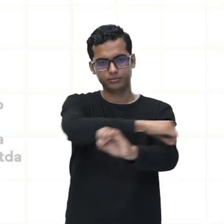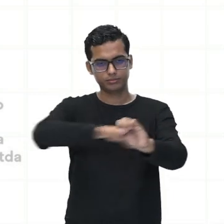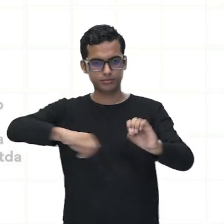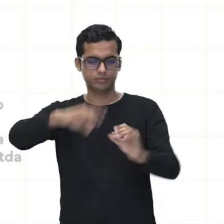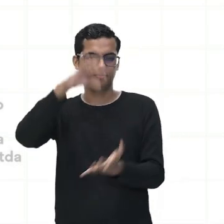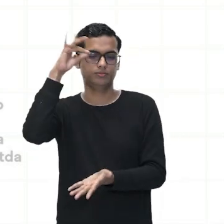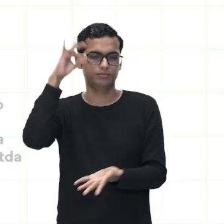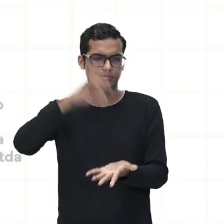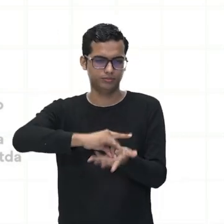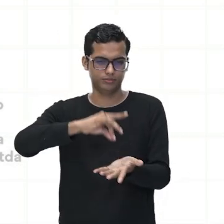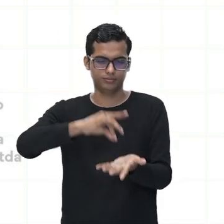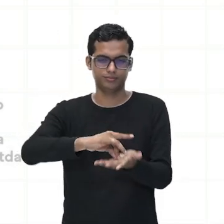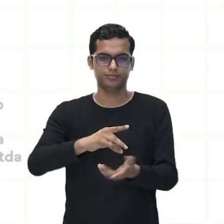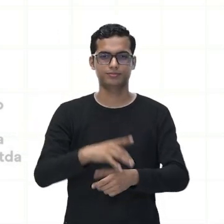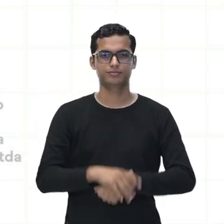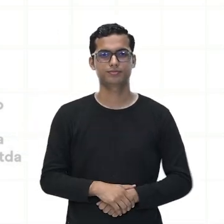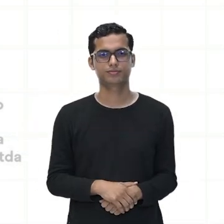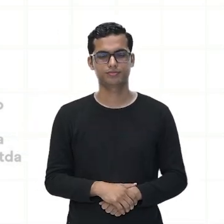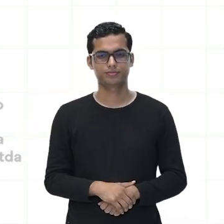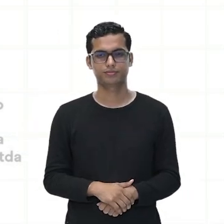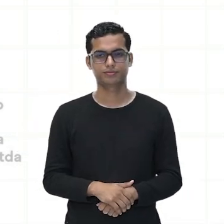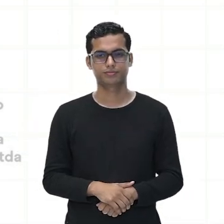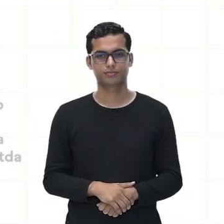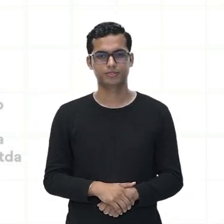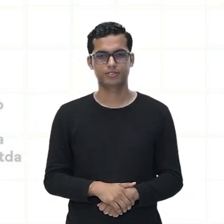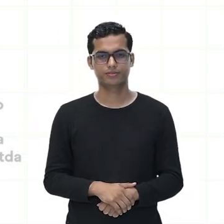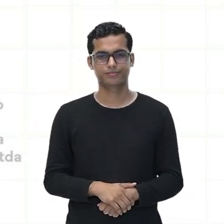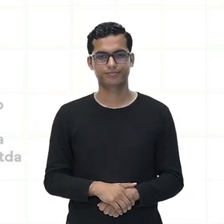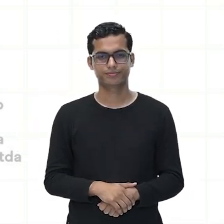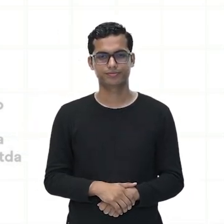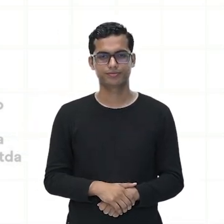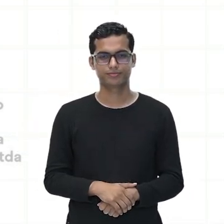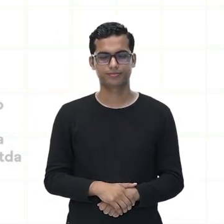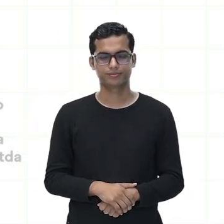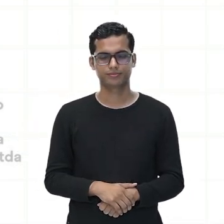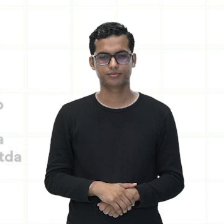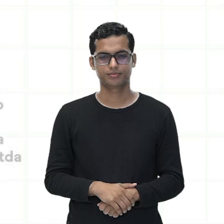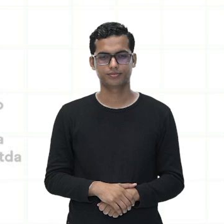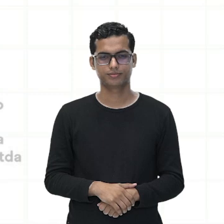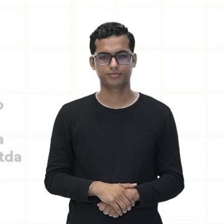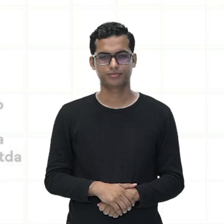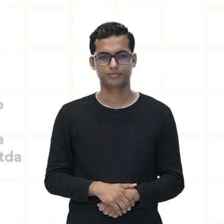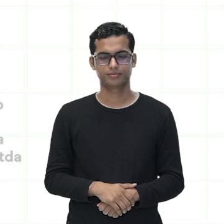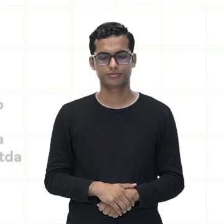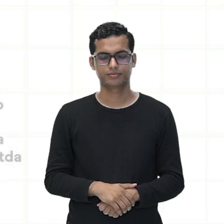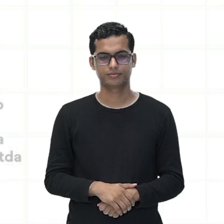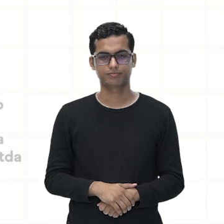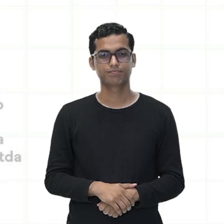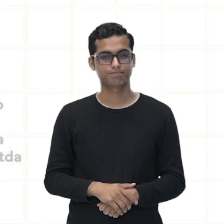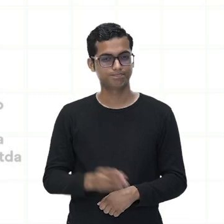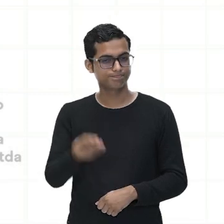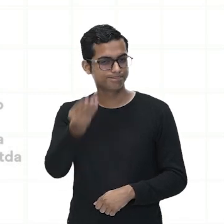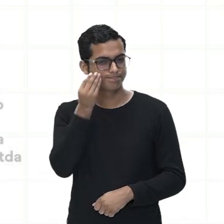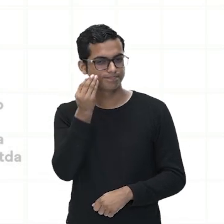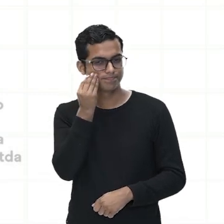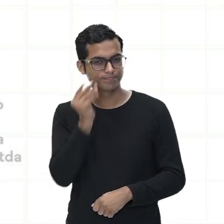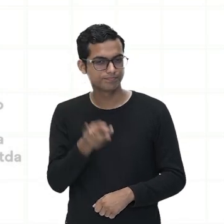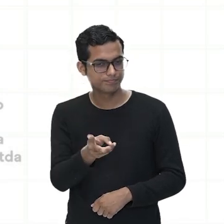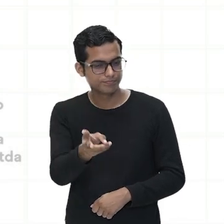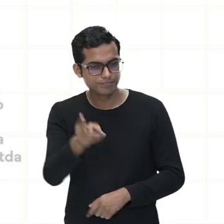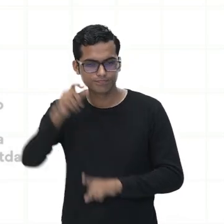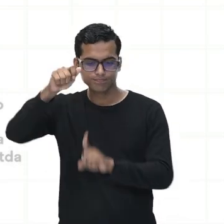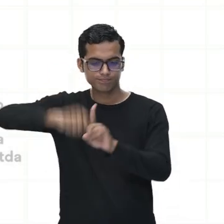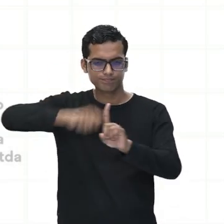de translação, ao fazer o experimento, observando sempre em diferentes meses do